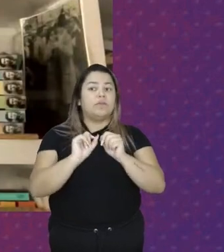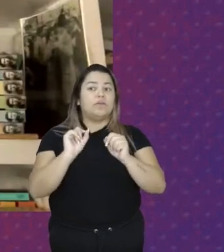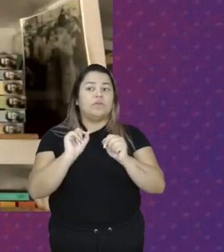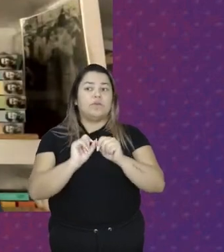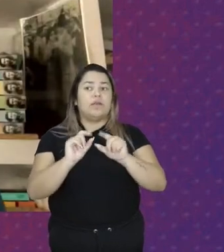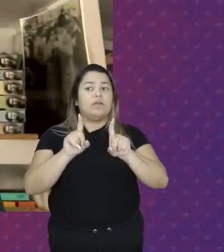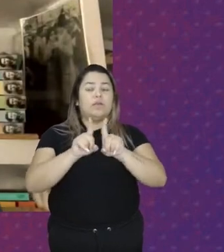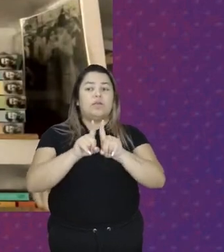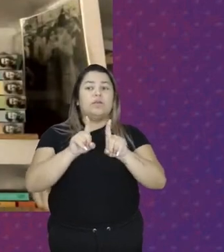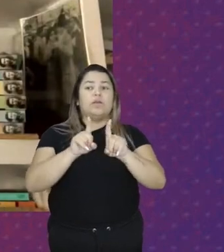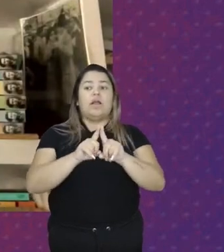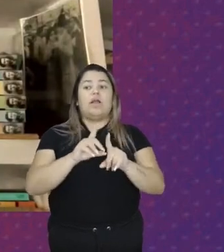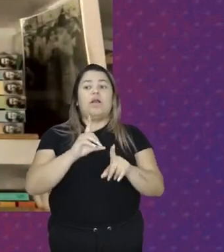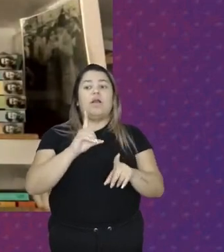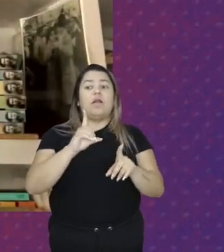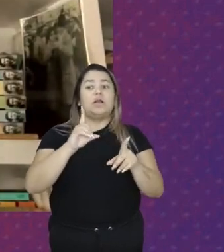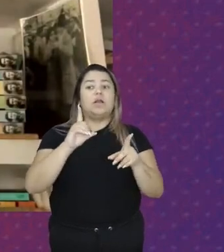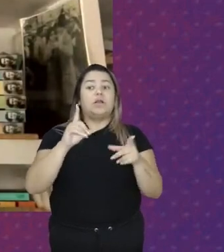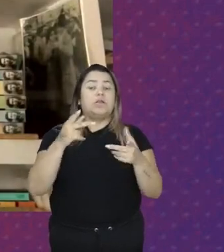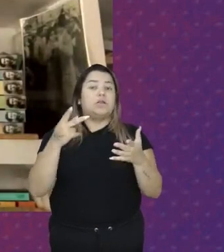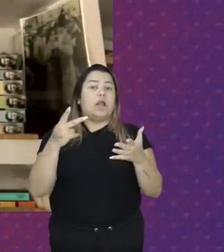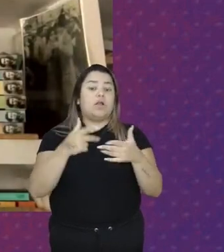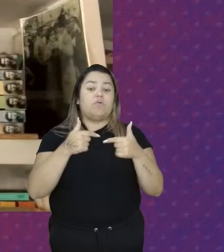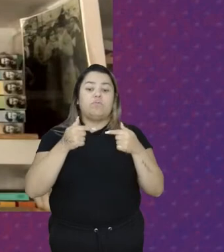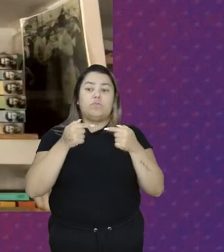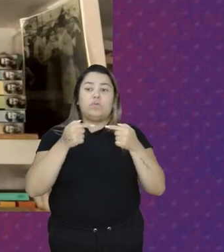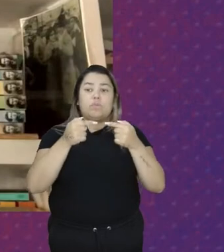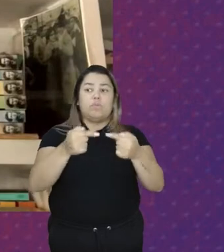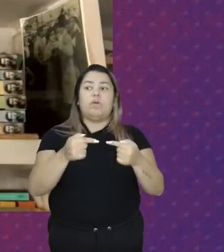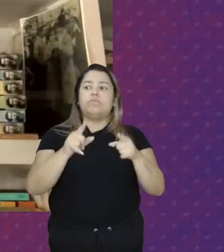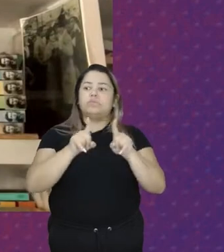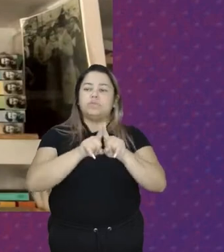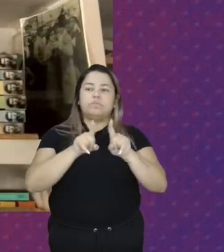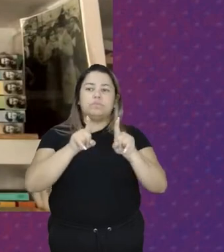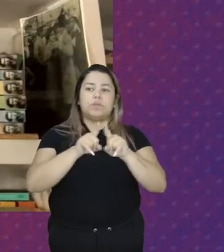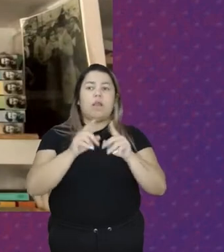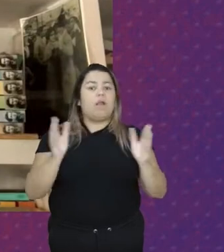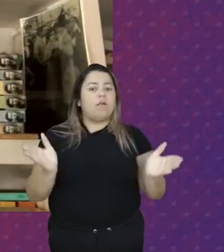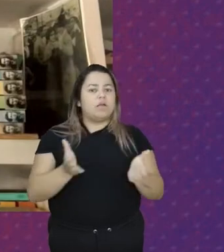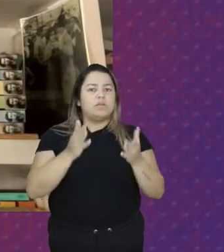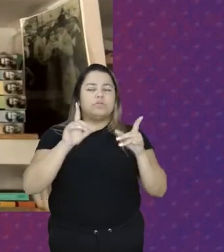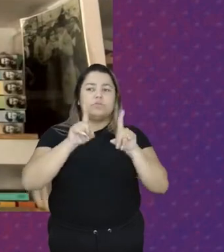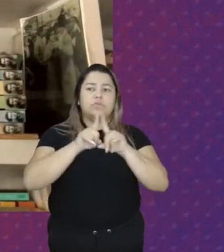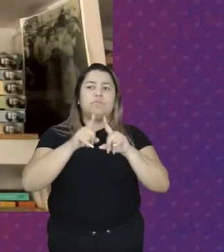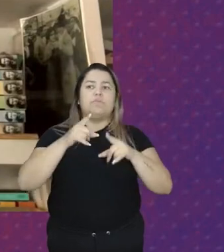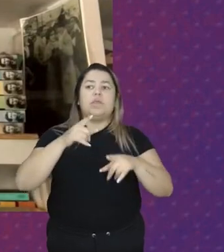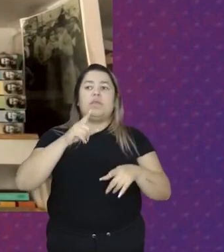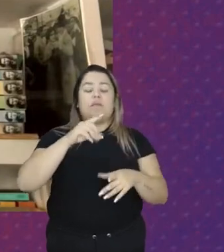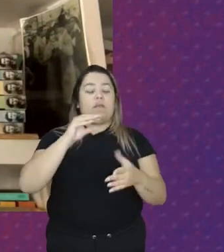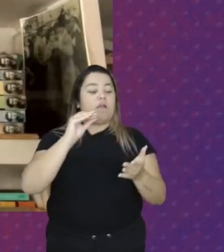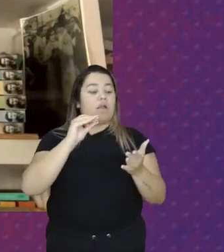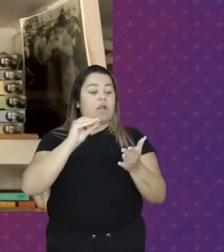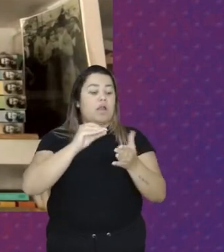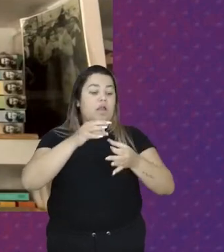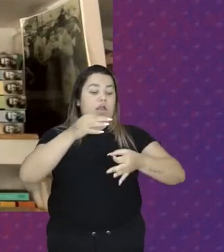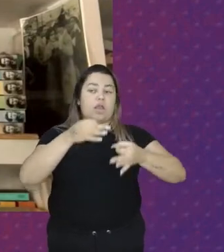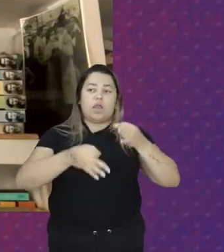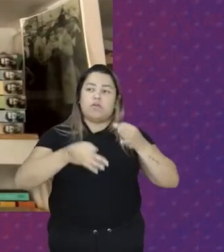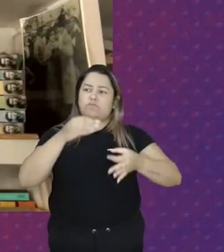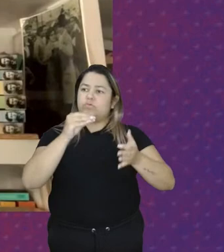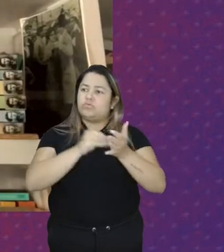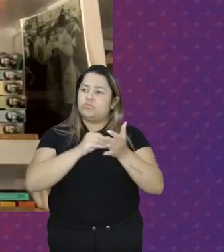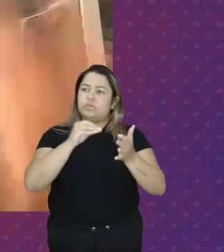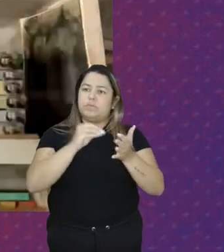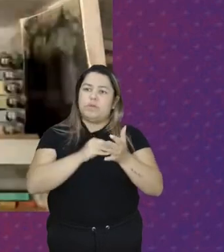a desarmonia, que produz a guerra, que produz a desigualdade, que produz a injustiça, que produz